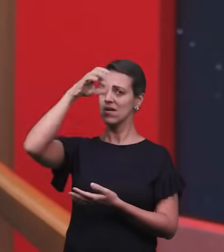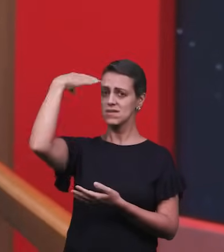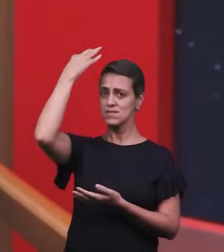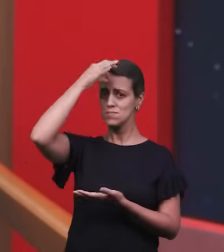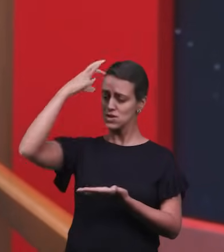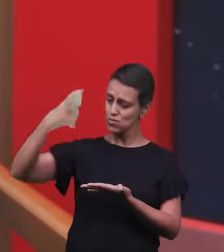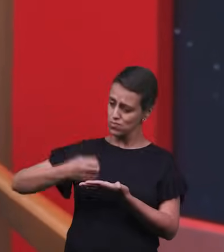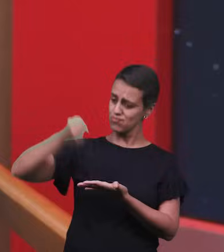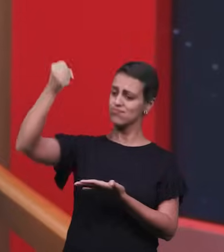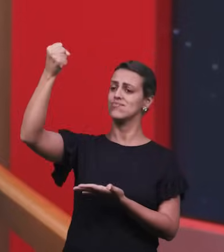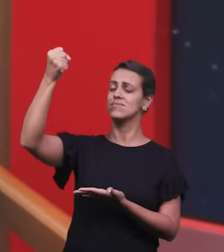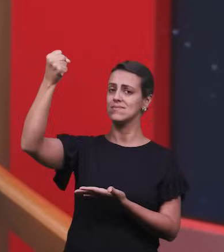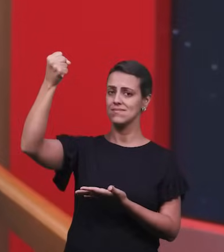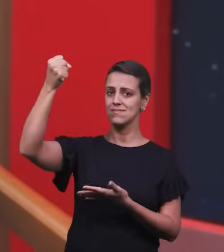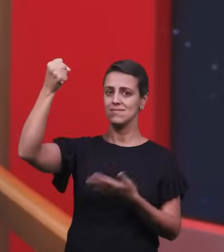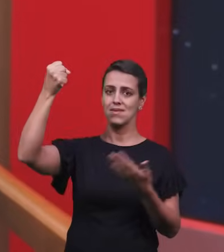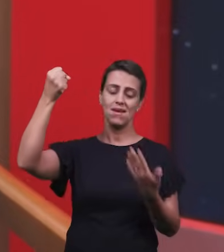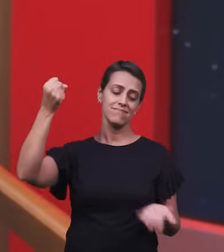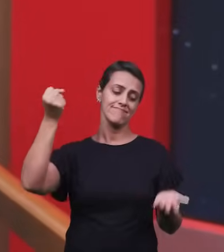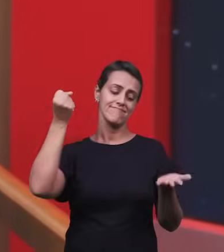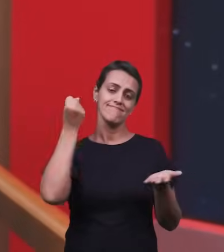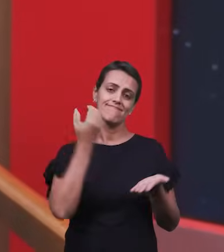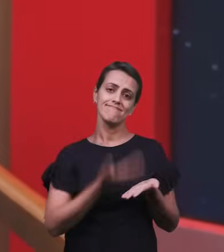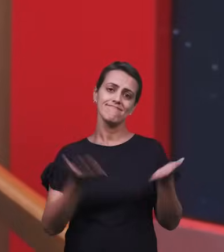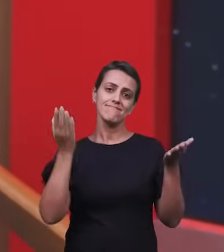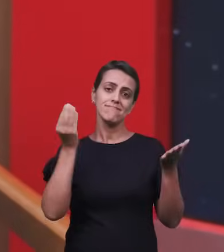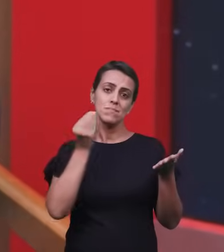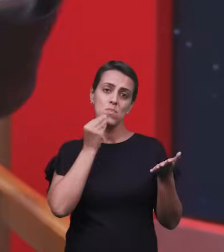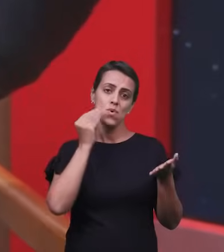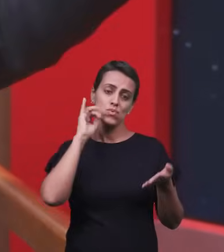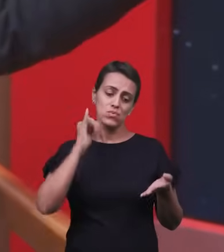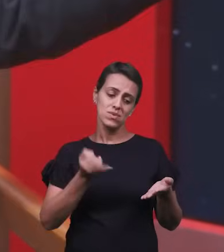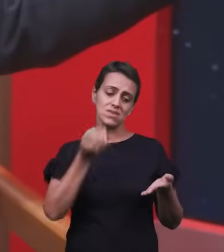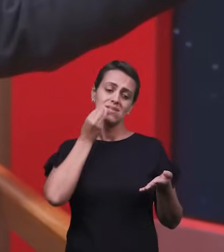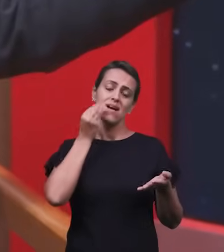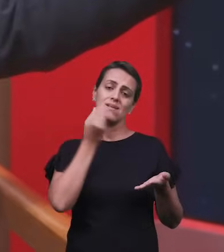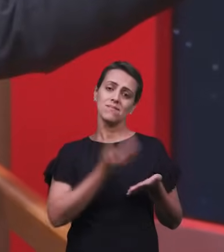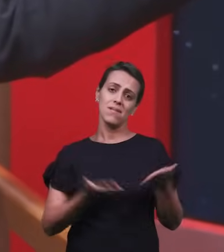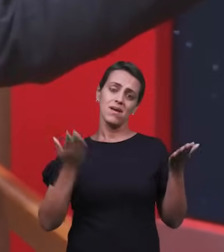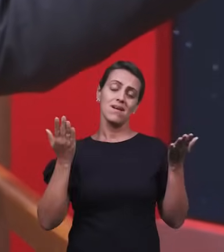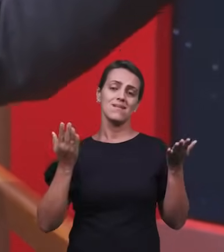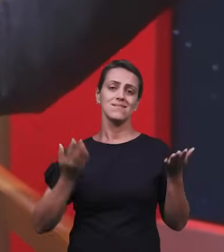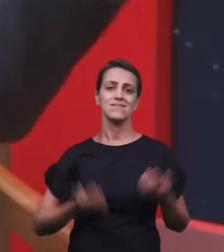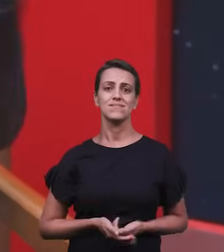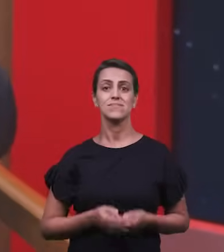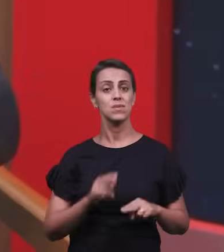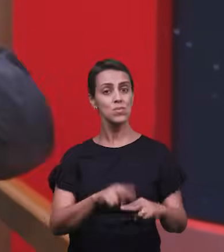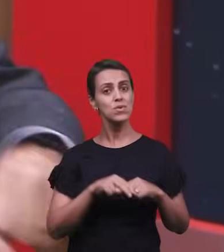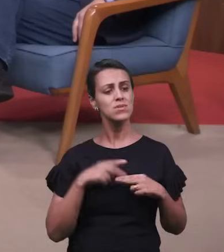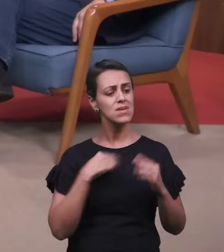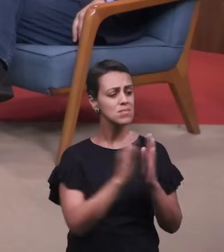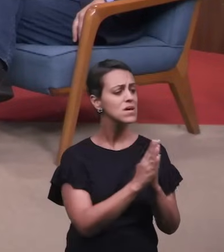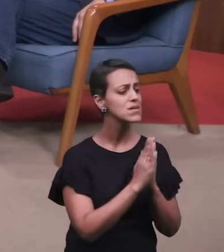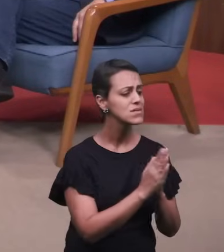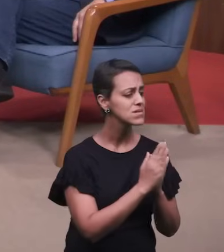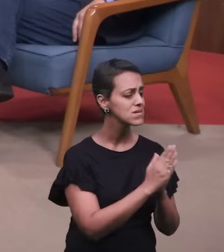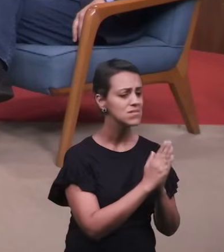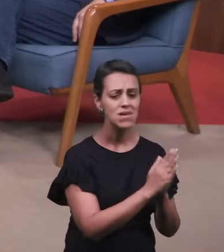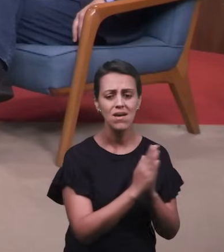e a oportunidade terá encerrado. Então aqui é o apelo. Para que o homem se